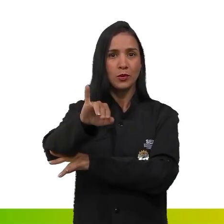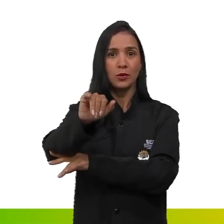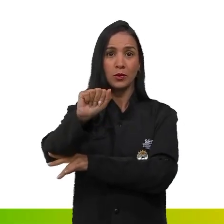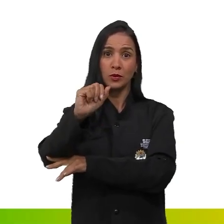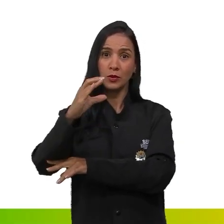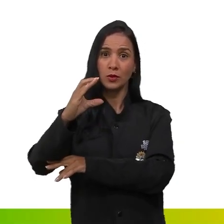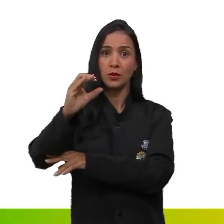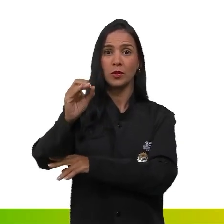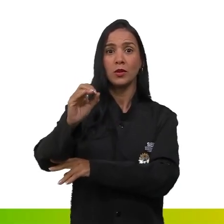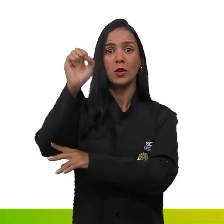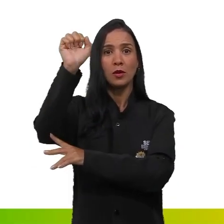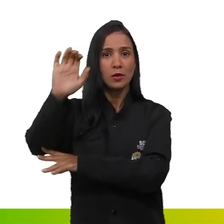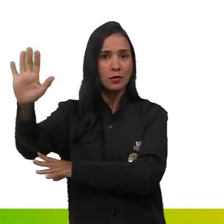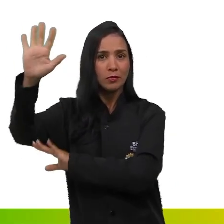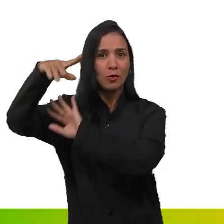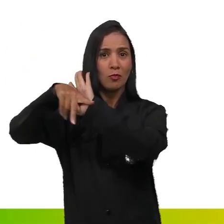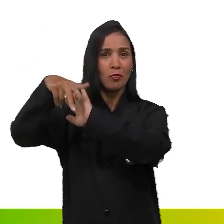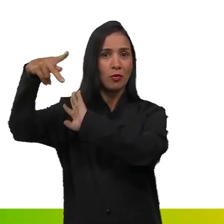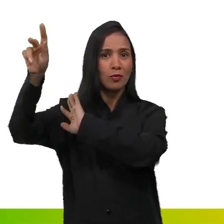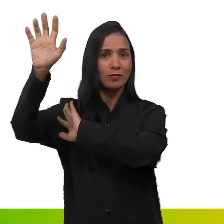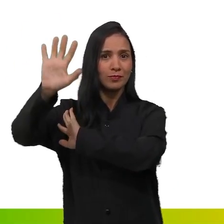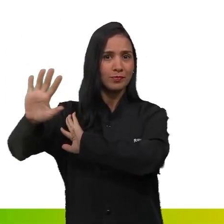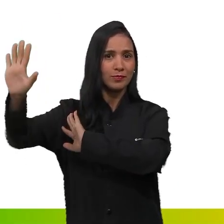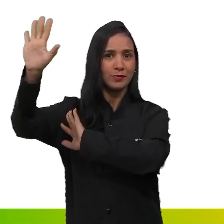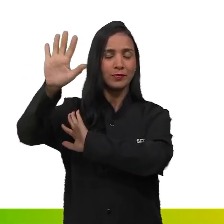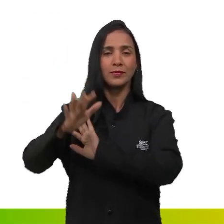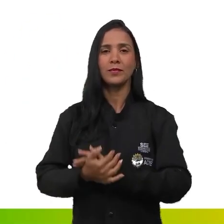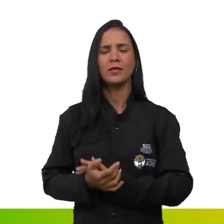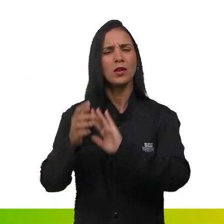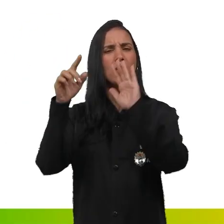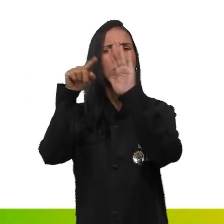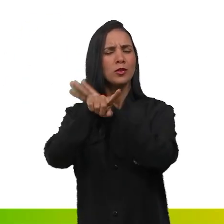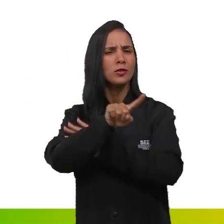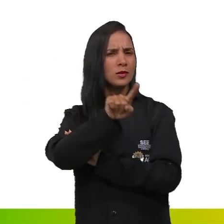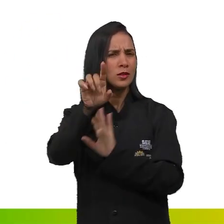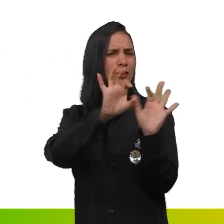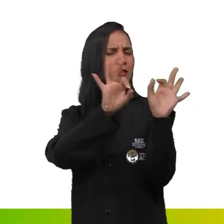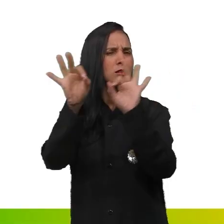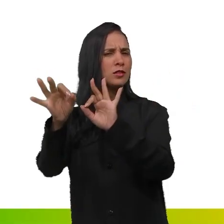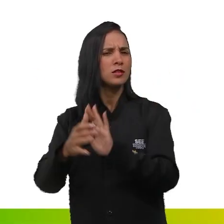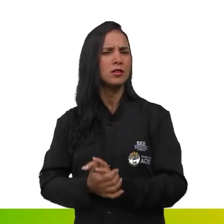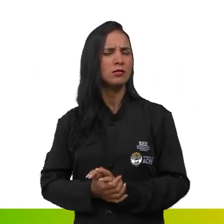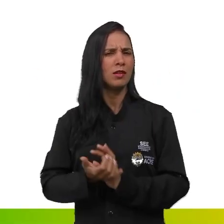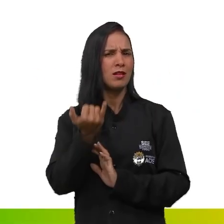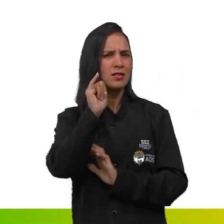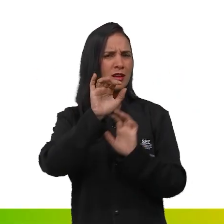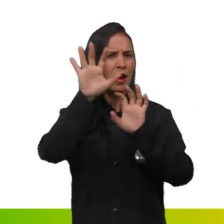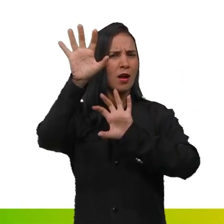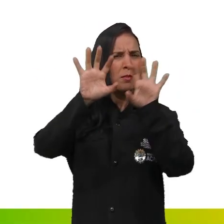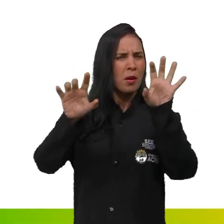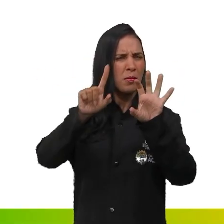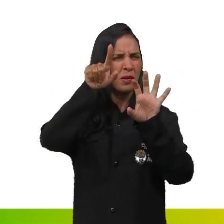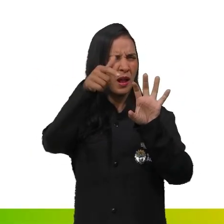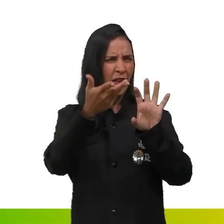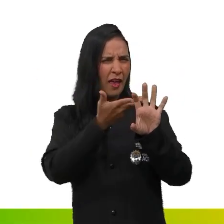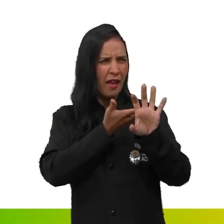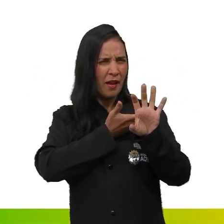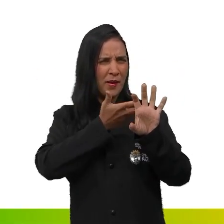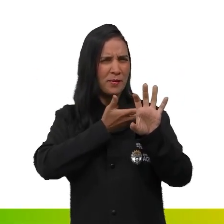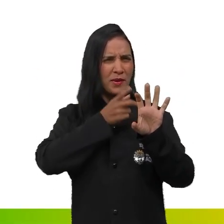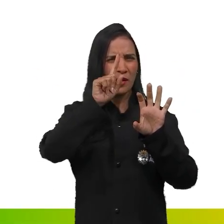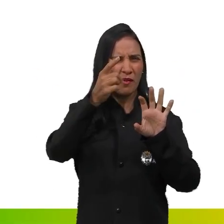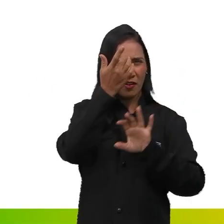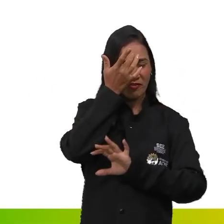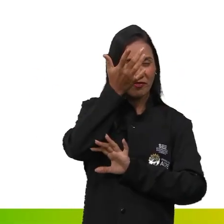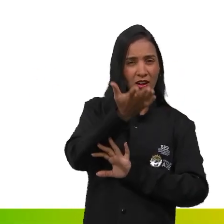da África? Mas e aí eu pergunto para você que está assistindo de casa, será que essa partilha foi algo amigável? Como é que